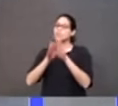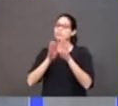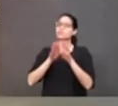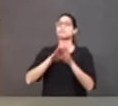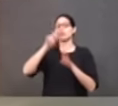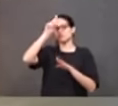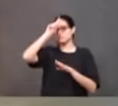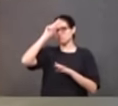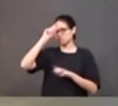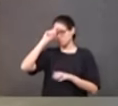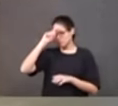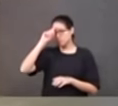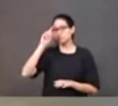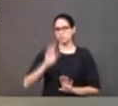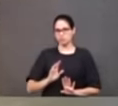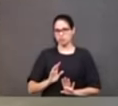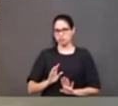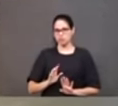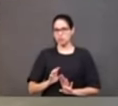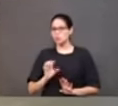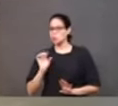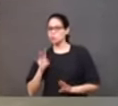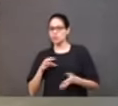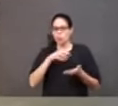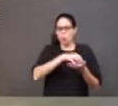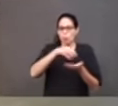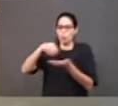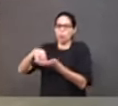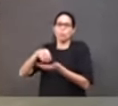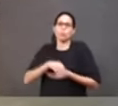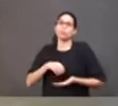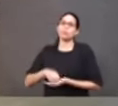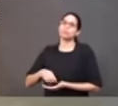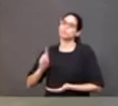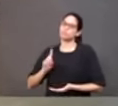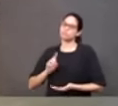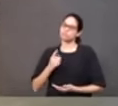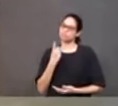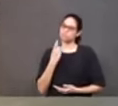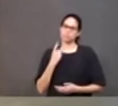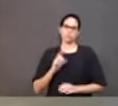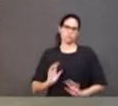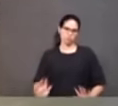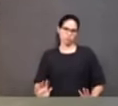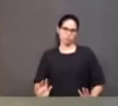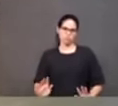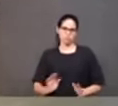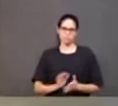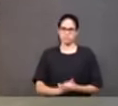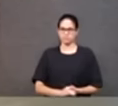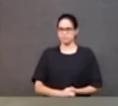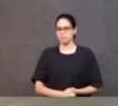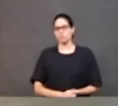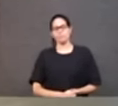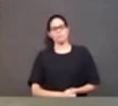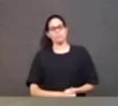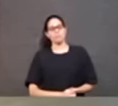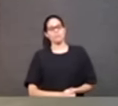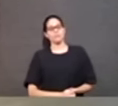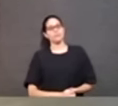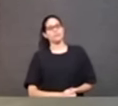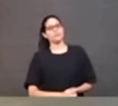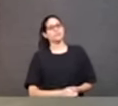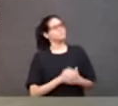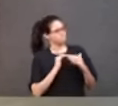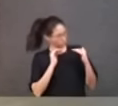suas direções, para que deixe de ser um processo de chaves e passe a ser um processo individualizado. Professor Arquimedes, 30 segundos. Concordando... É